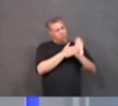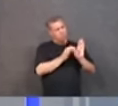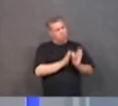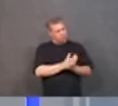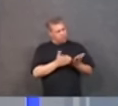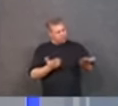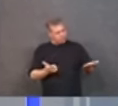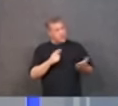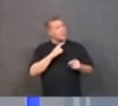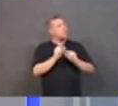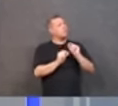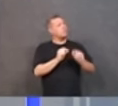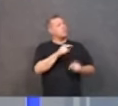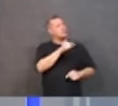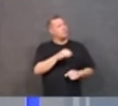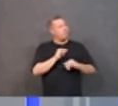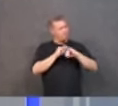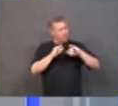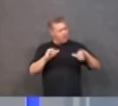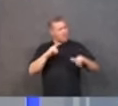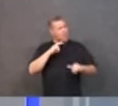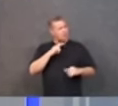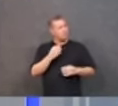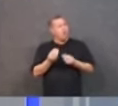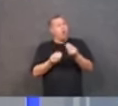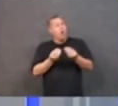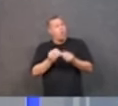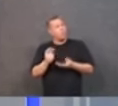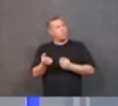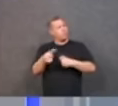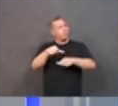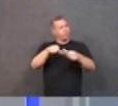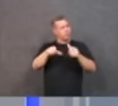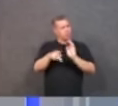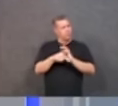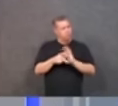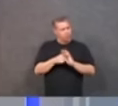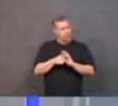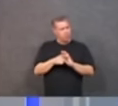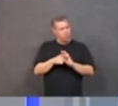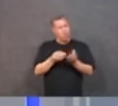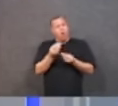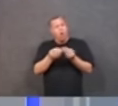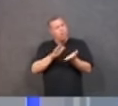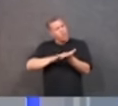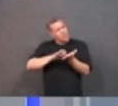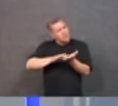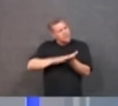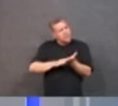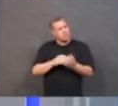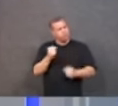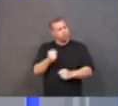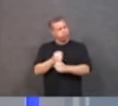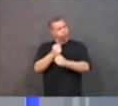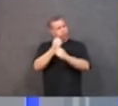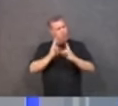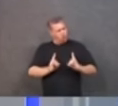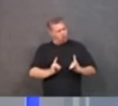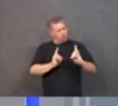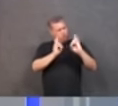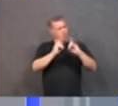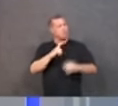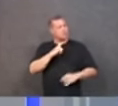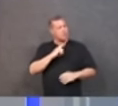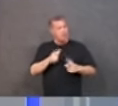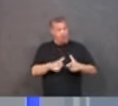propostas, né, de realização de revisão da matriz orçamentária, diversas obras e melhorias, ampliar recursos financeiros